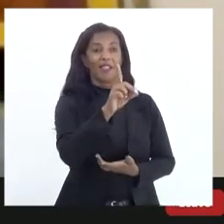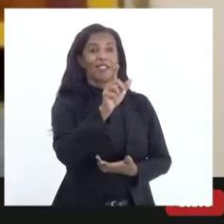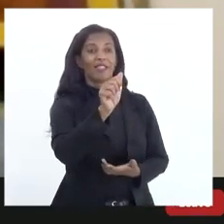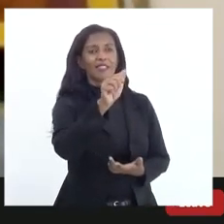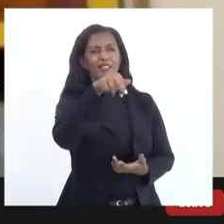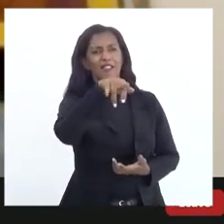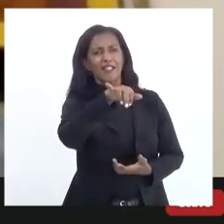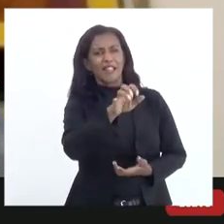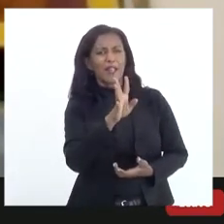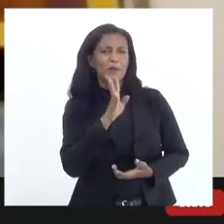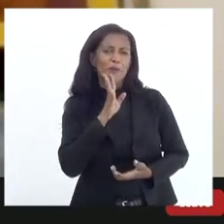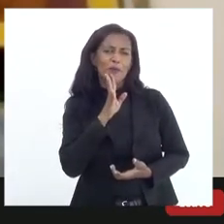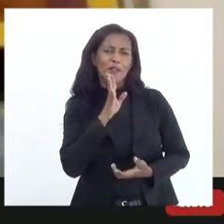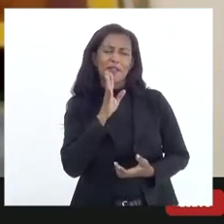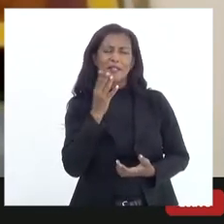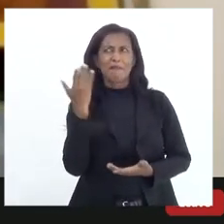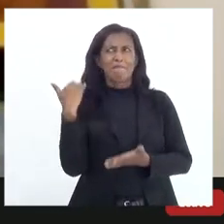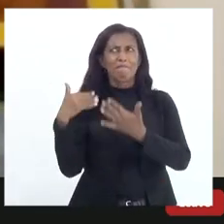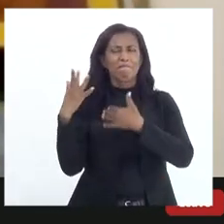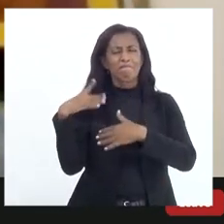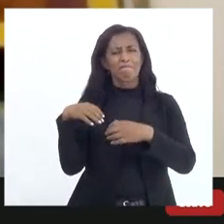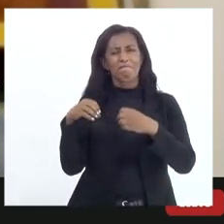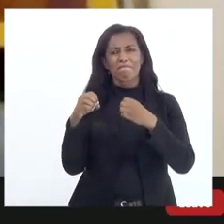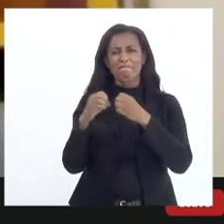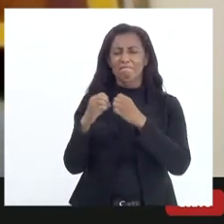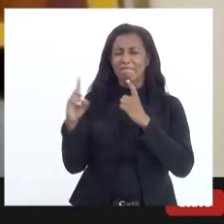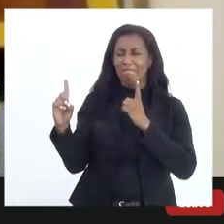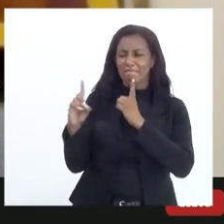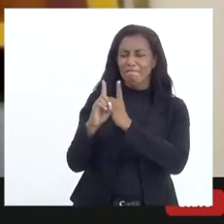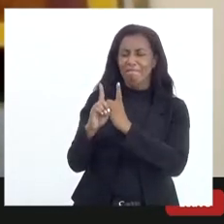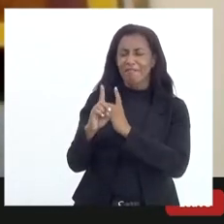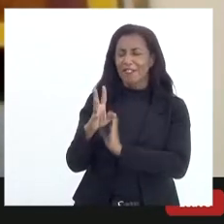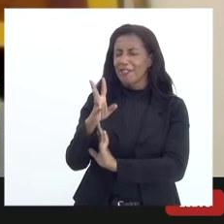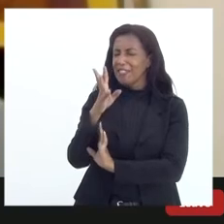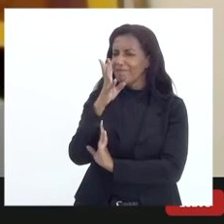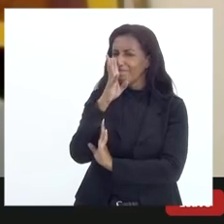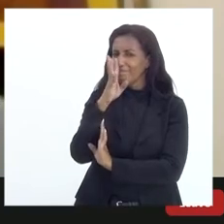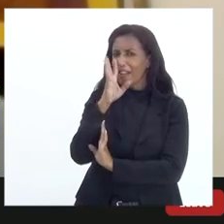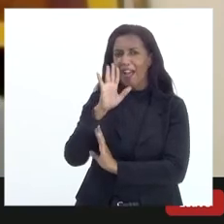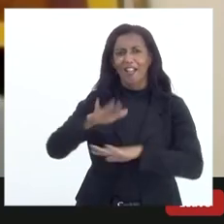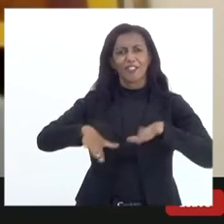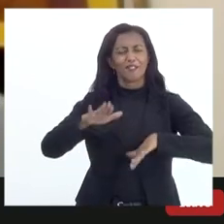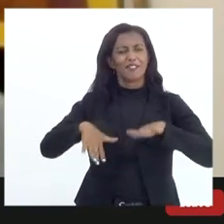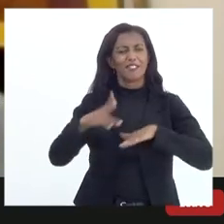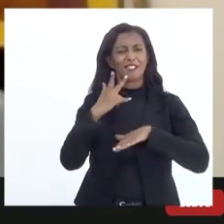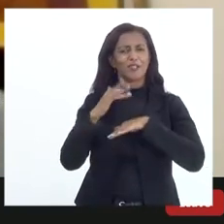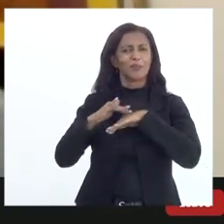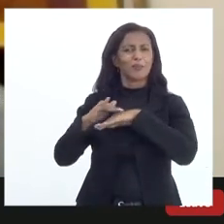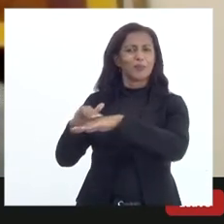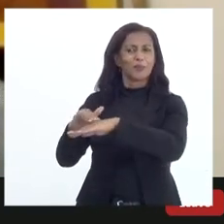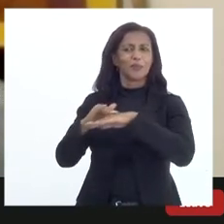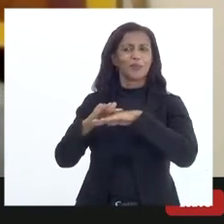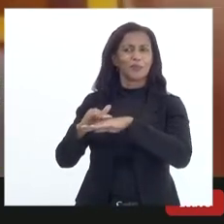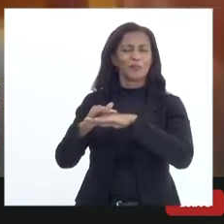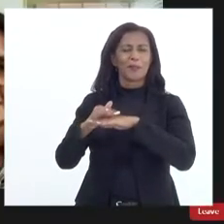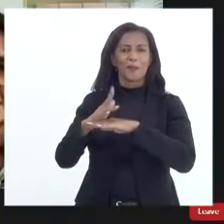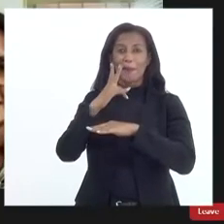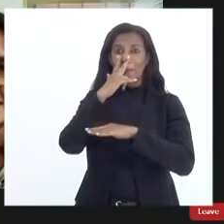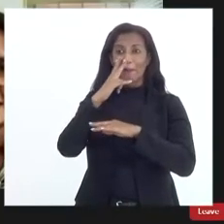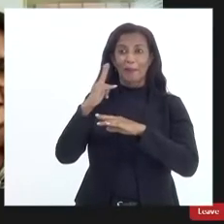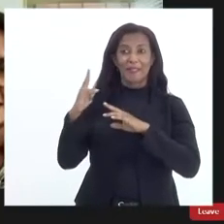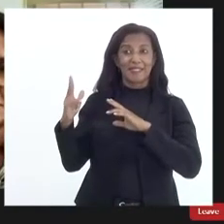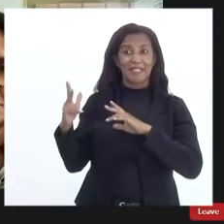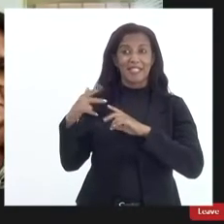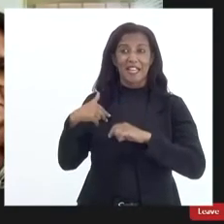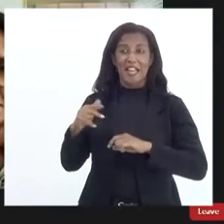conheci recentemente, pessoalmente, fiquei impressionado, que às vezes a gente vai falar na instituição, a gente acha que vai lá para brigar, né? E